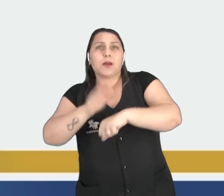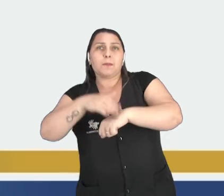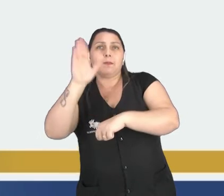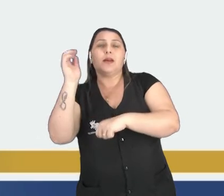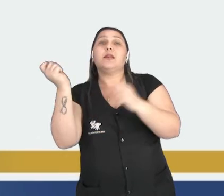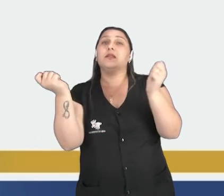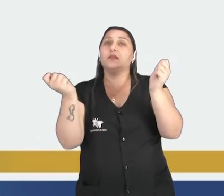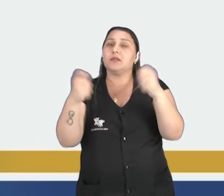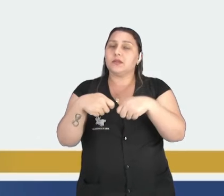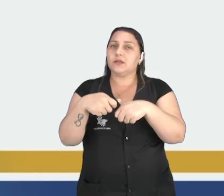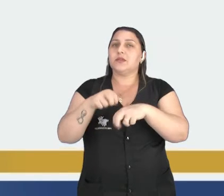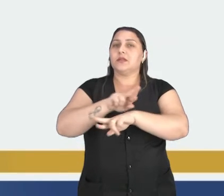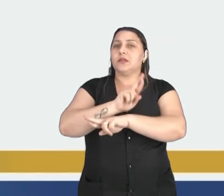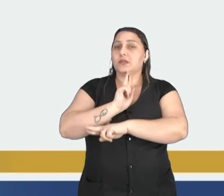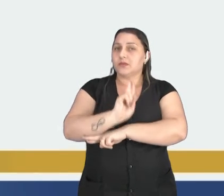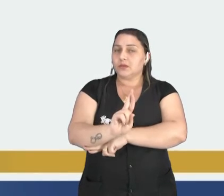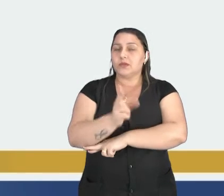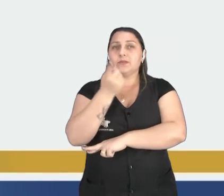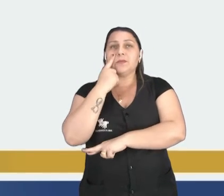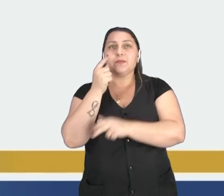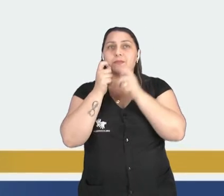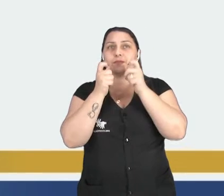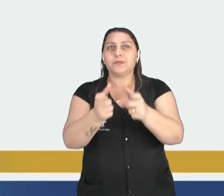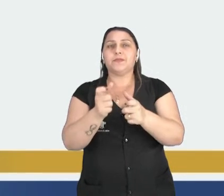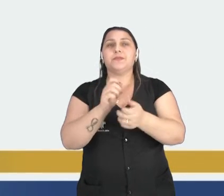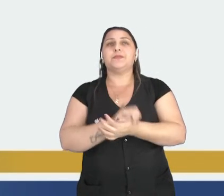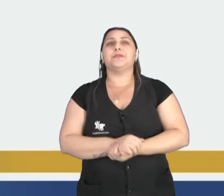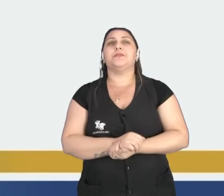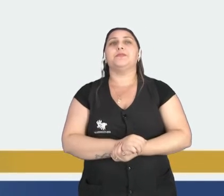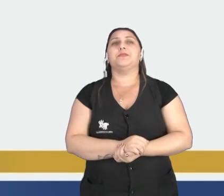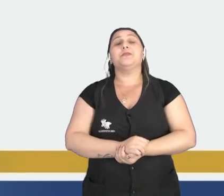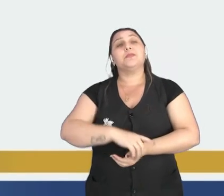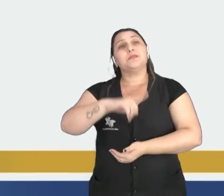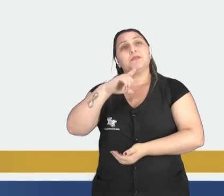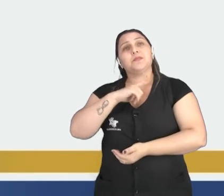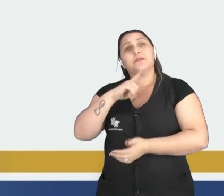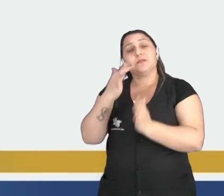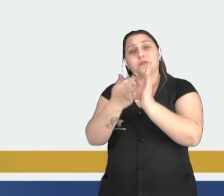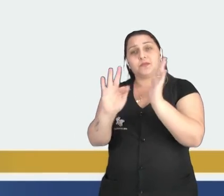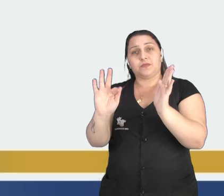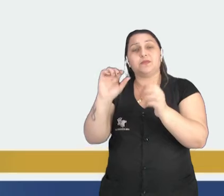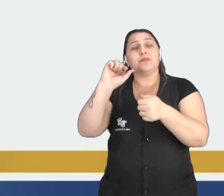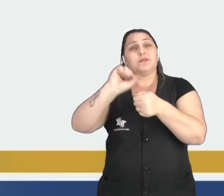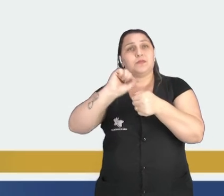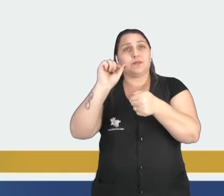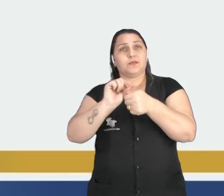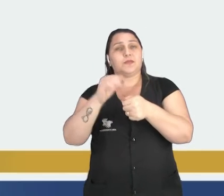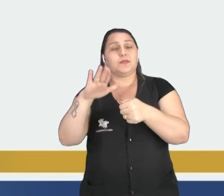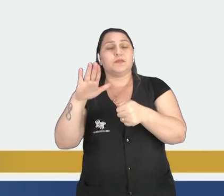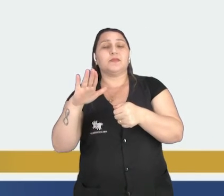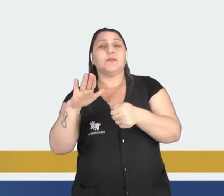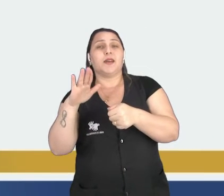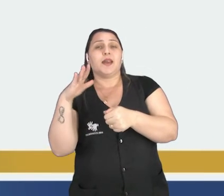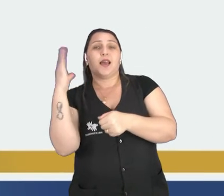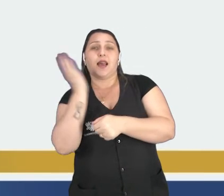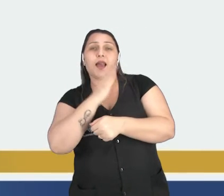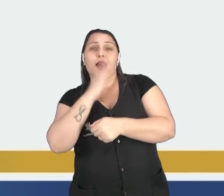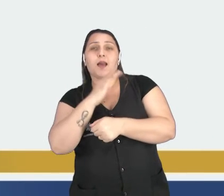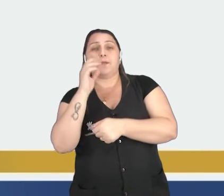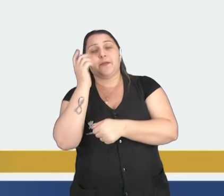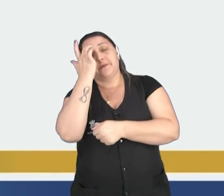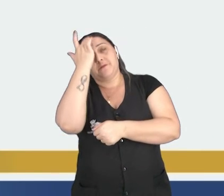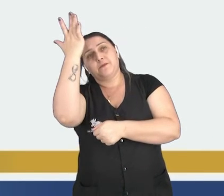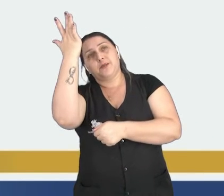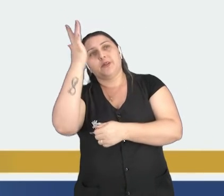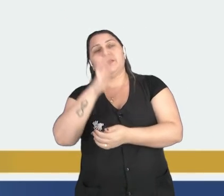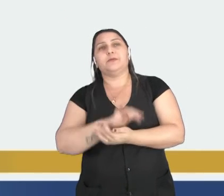que as possíveis respostas. Presta bem atenção. Tem uma forma aqui de fazer isso de maneira mais prática e mais rápida. Mas como